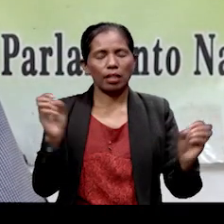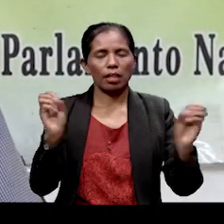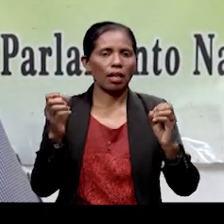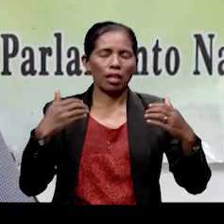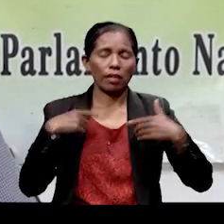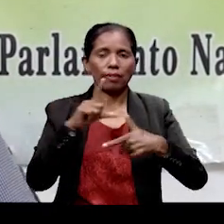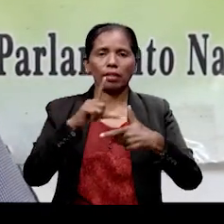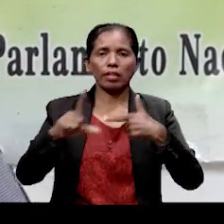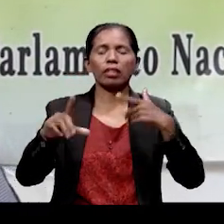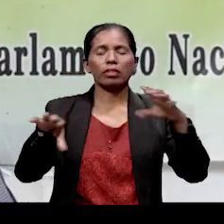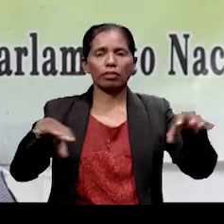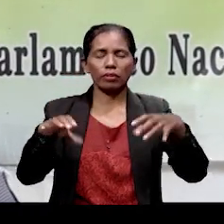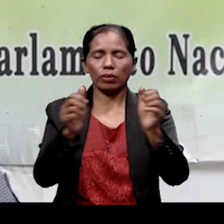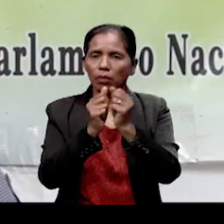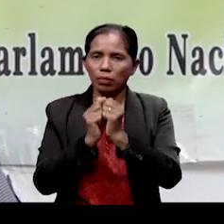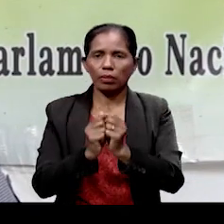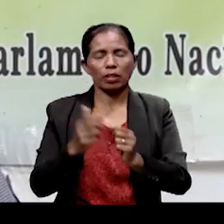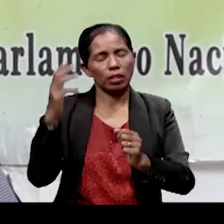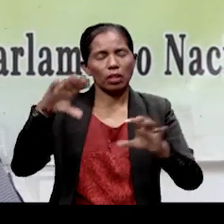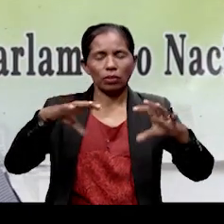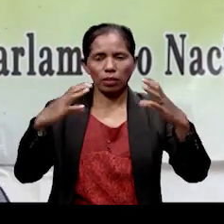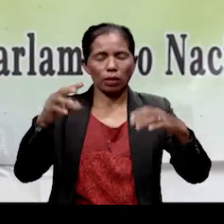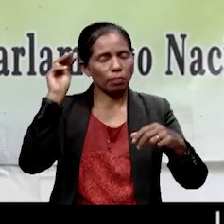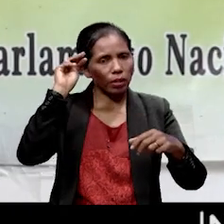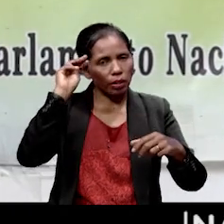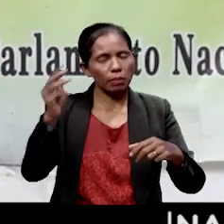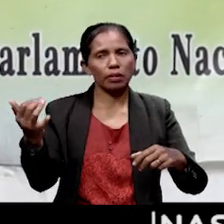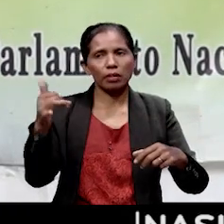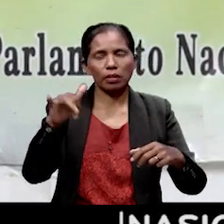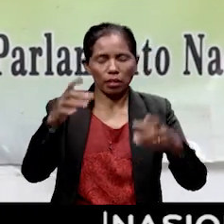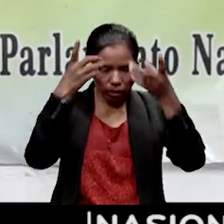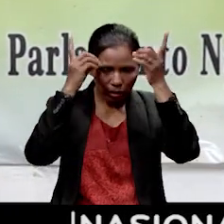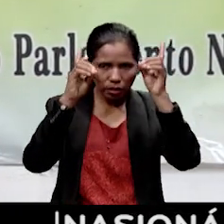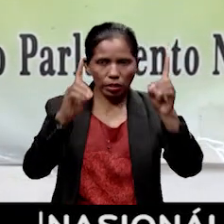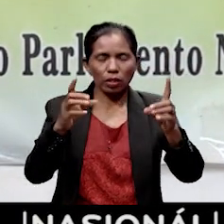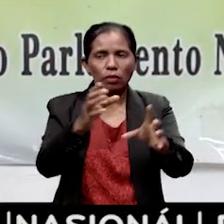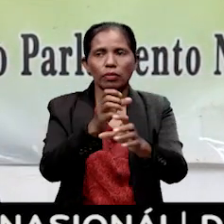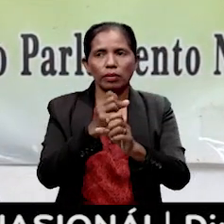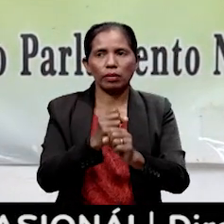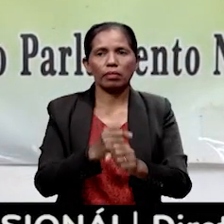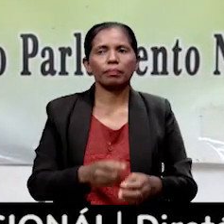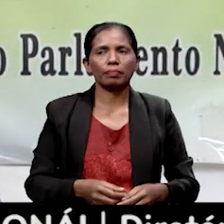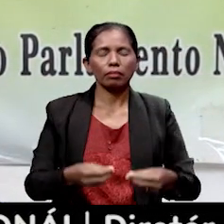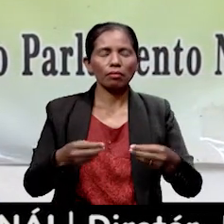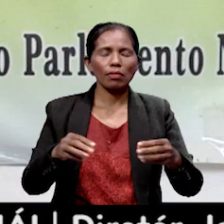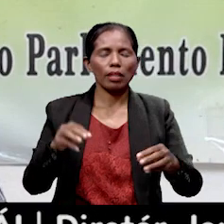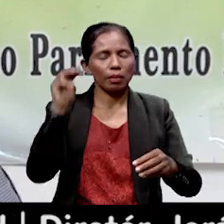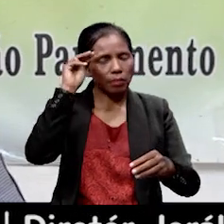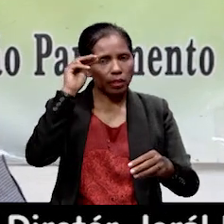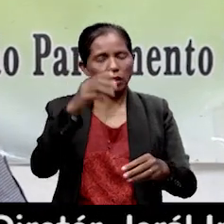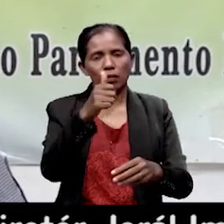e o Conselho Ministro, se a decisão de ver se a falta de dar a rua, e o Ministério do Ministério de Cielo,